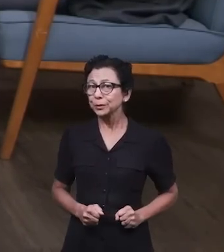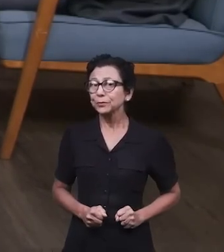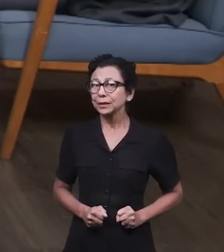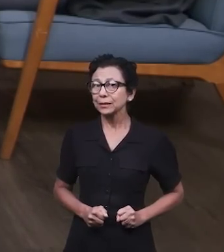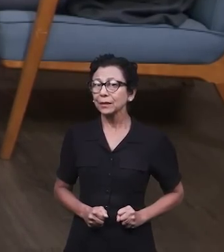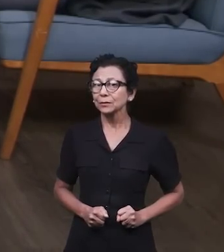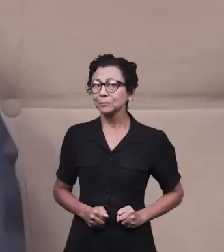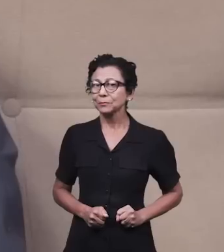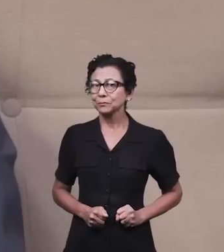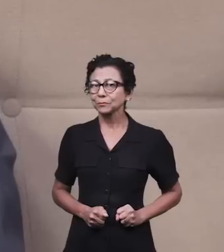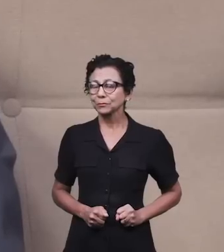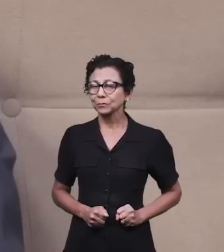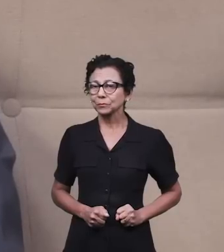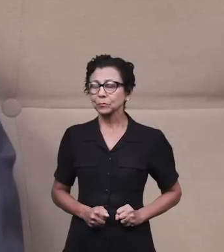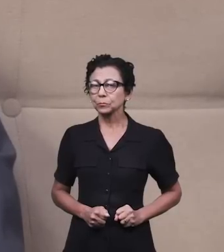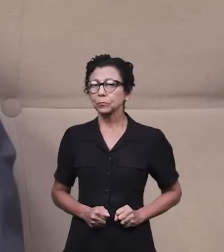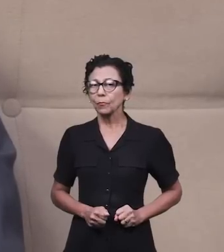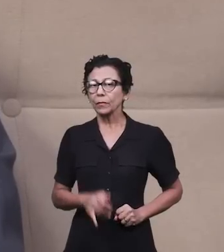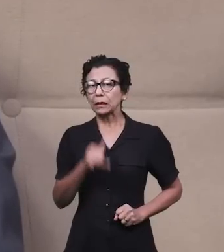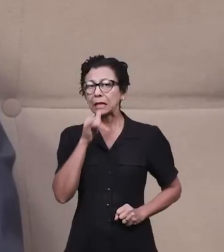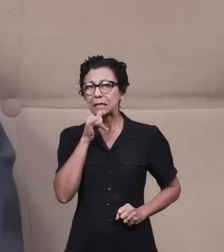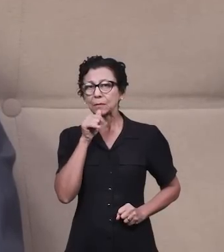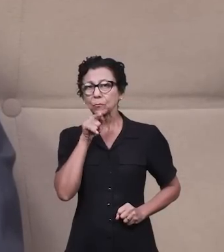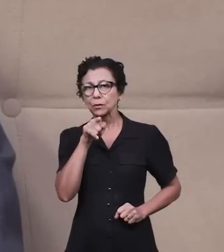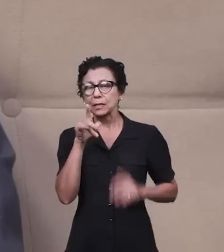ter resultado na